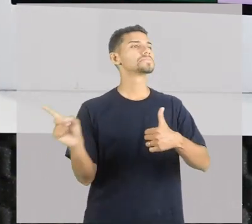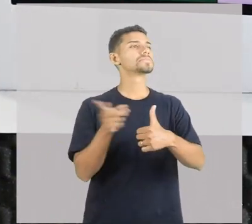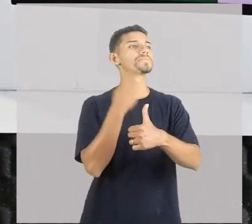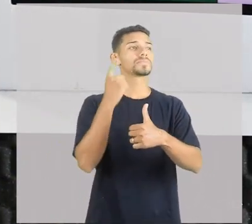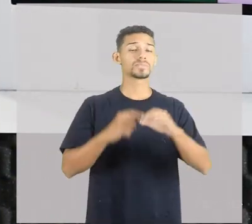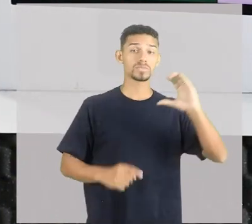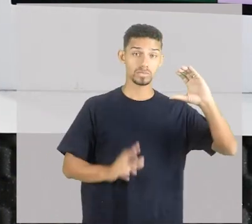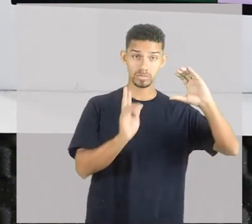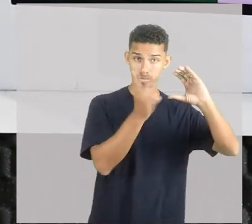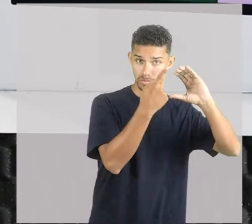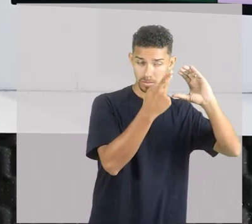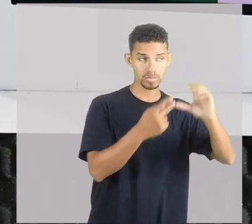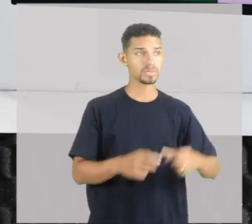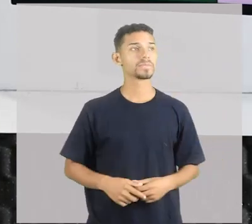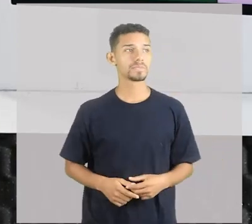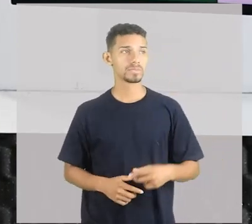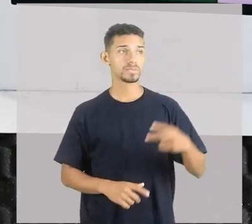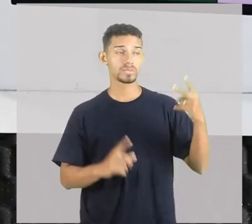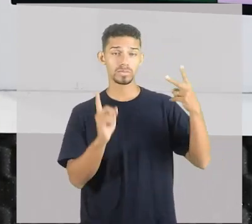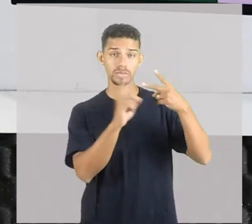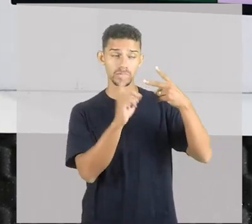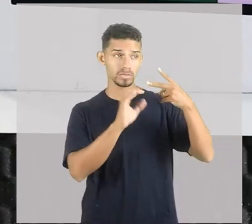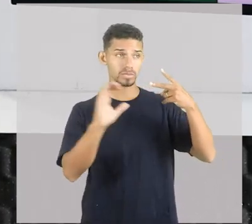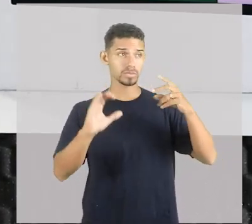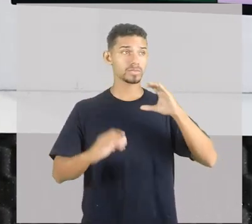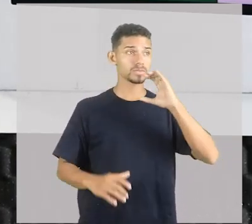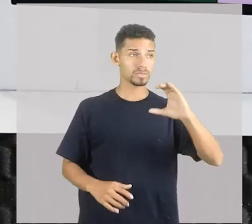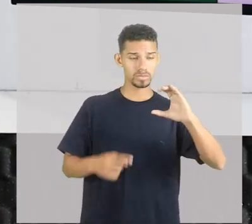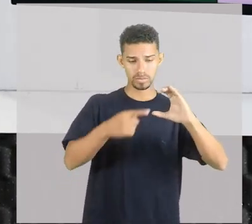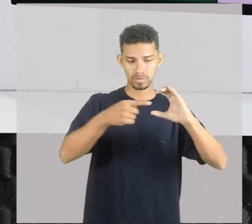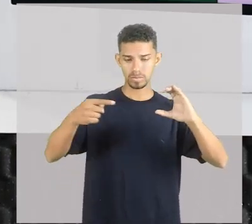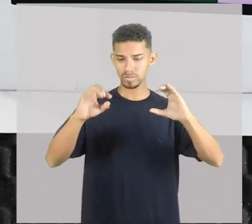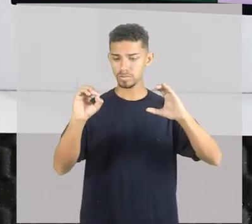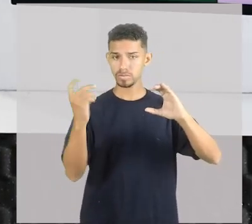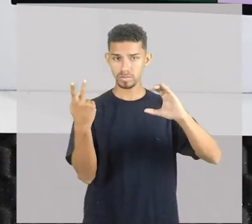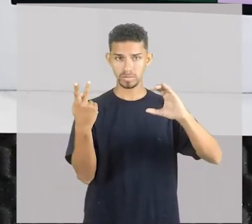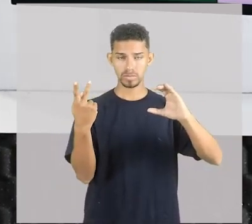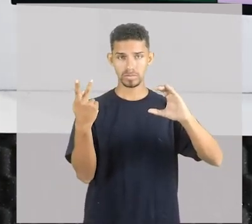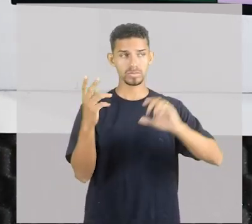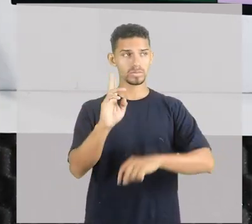carbono e hidrogênio. Hidroxila ligada a carbono saturado, eu tenho um álcool.